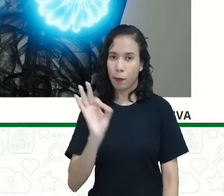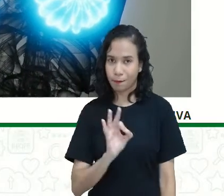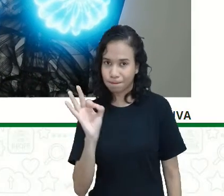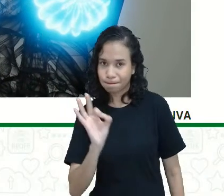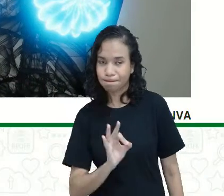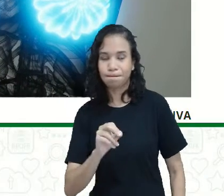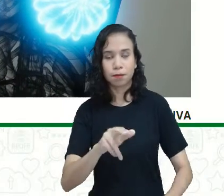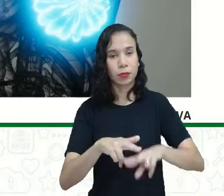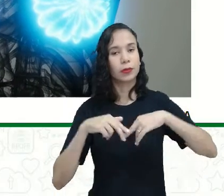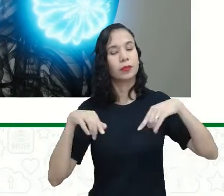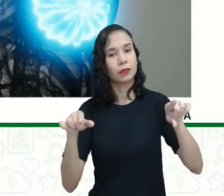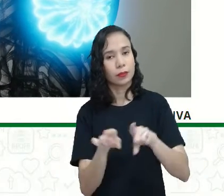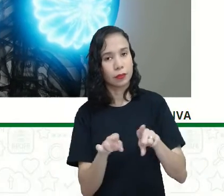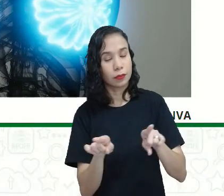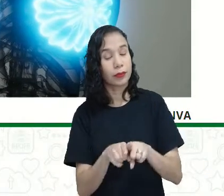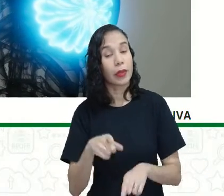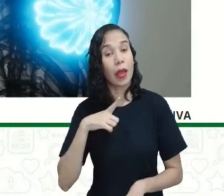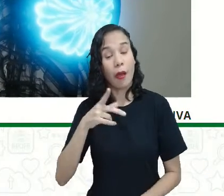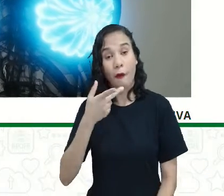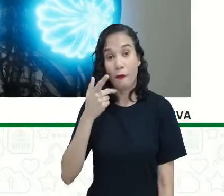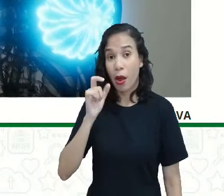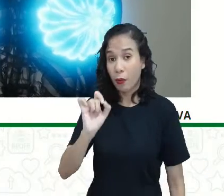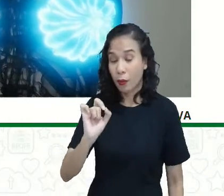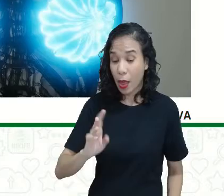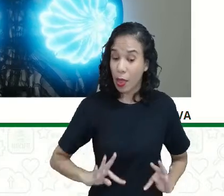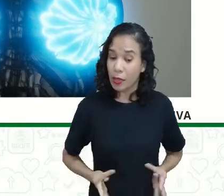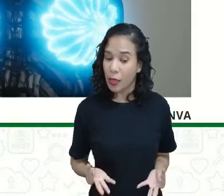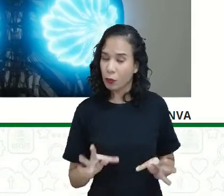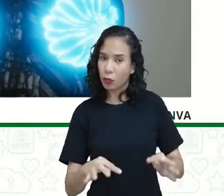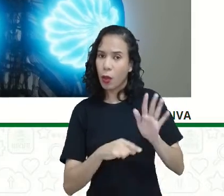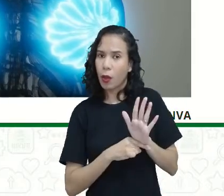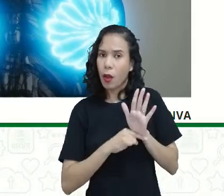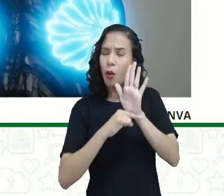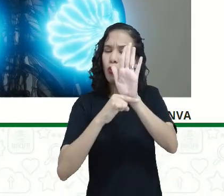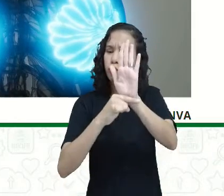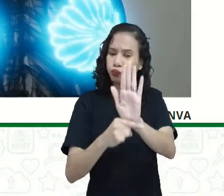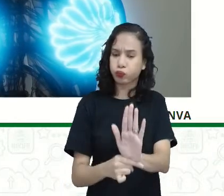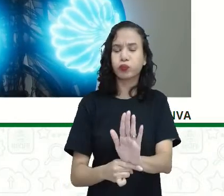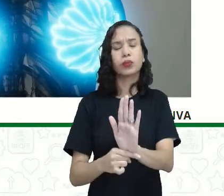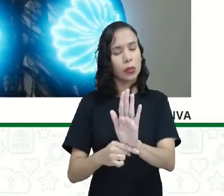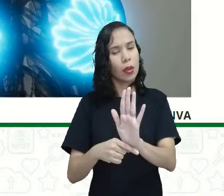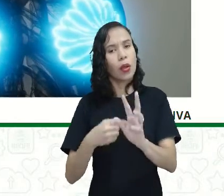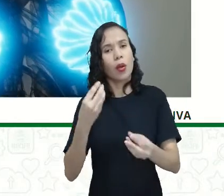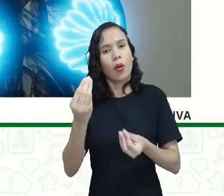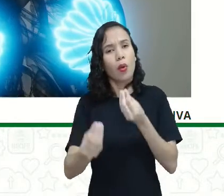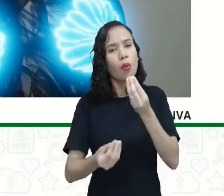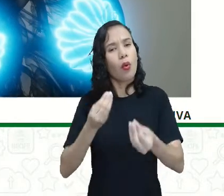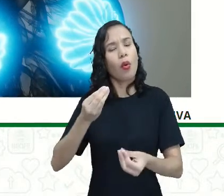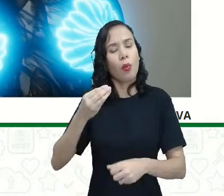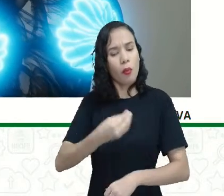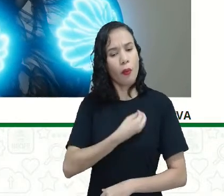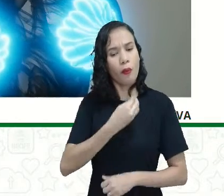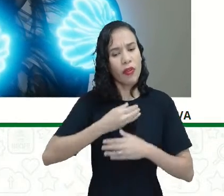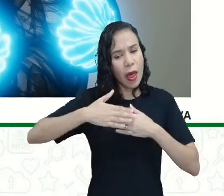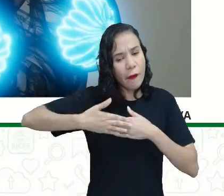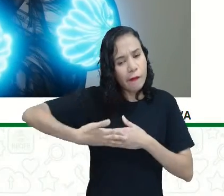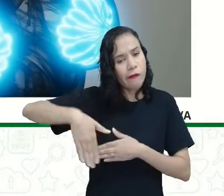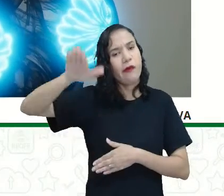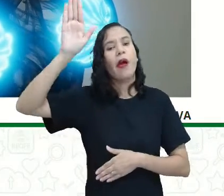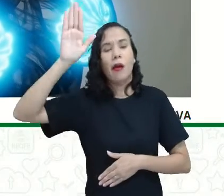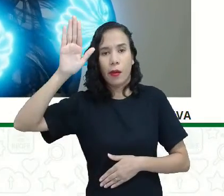disse também, a questão da tecnologia ajudou na expectativa de vida